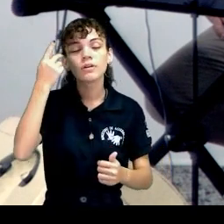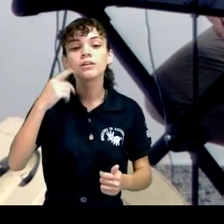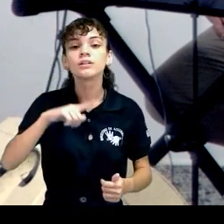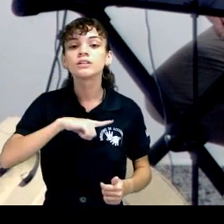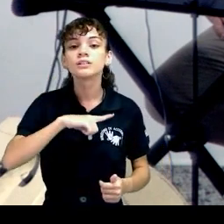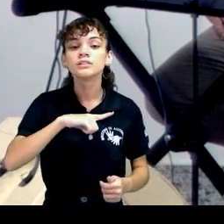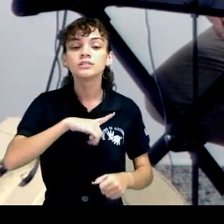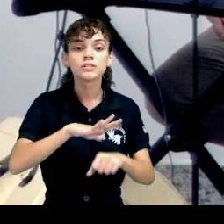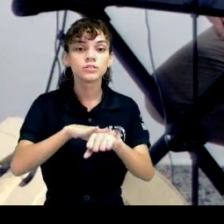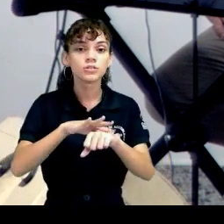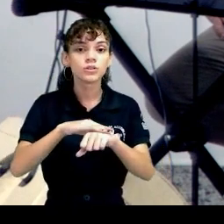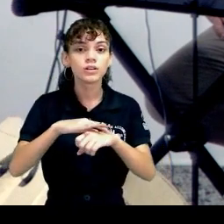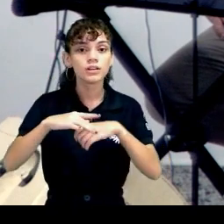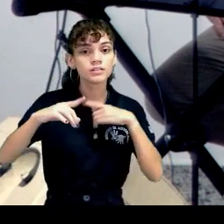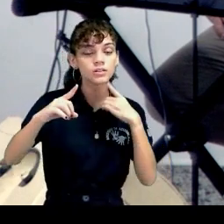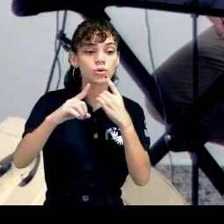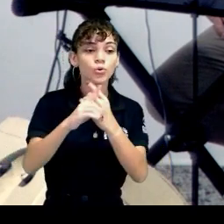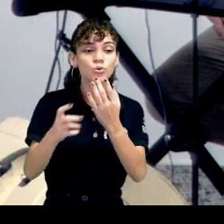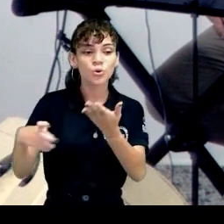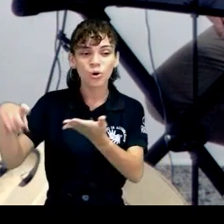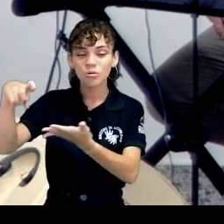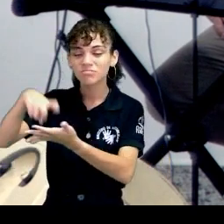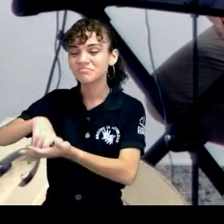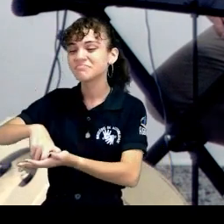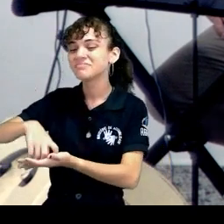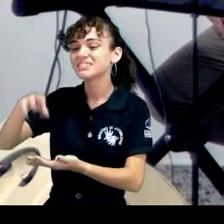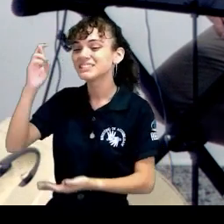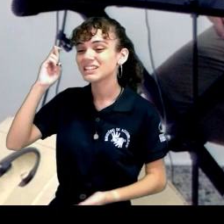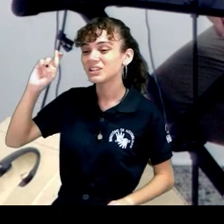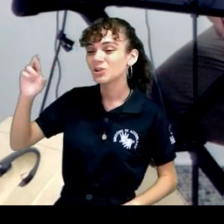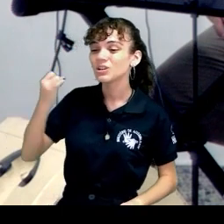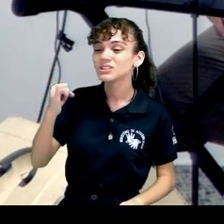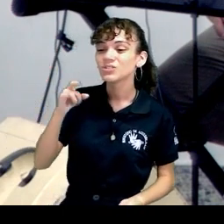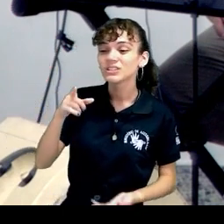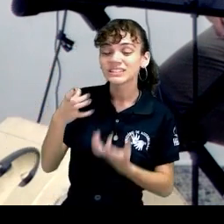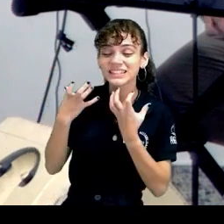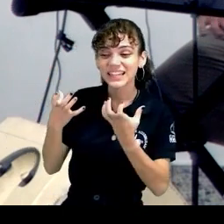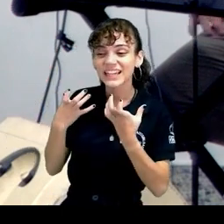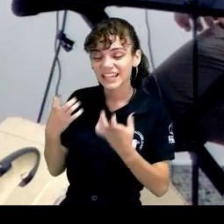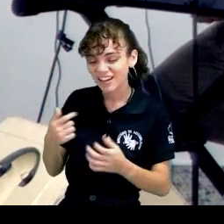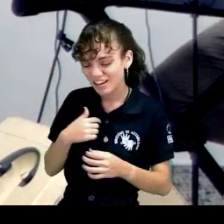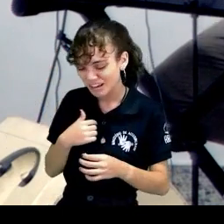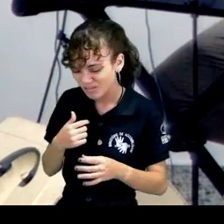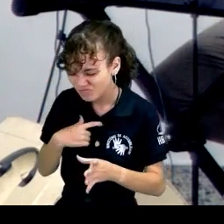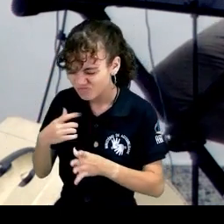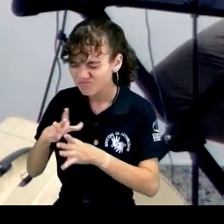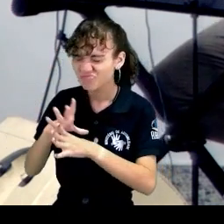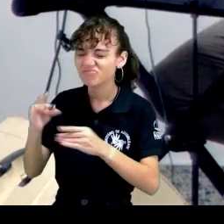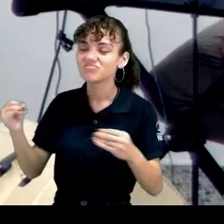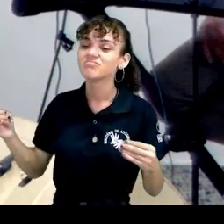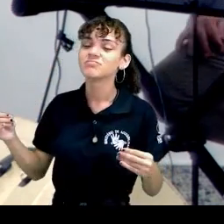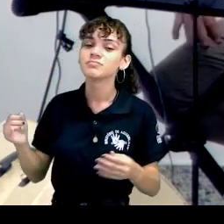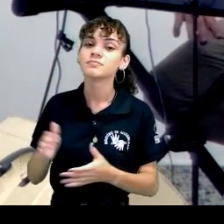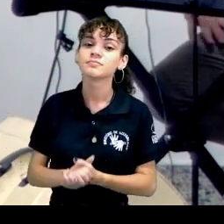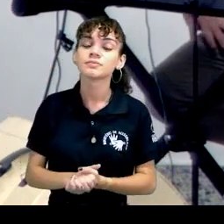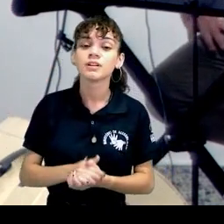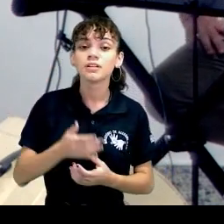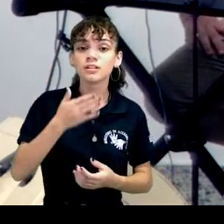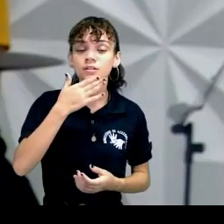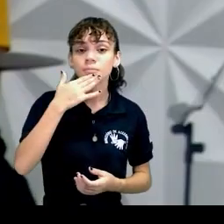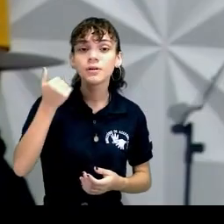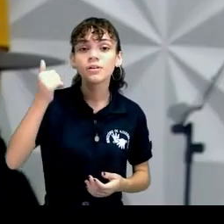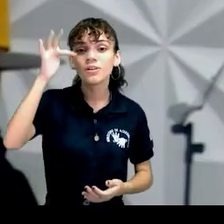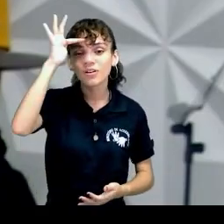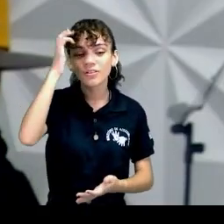quiseres, pode purificar-me. Essa é a maior fé que podemos colocar em Jesus. não é por aquilo que ele fez, não é por aquilo que ele